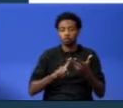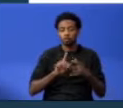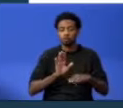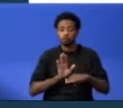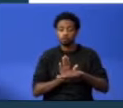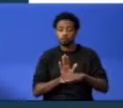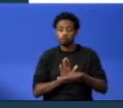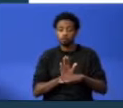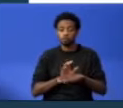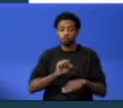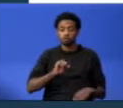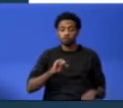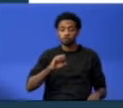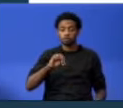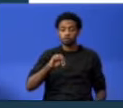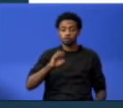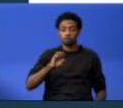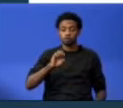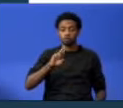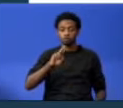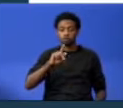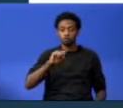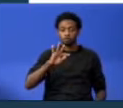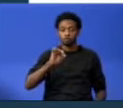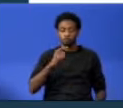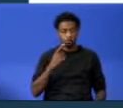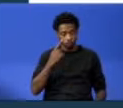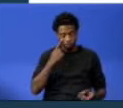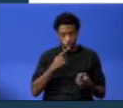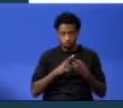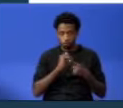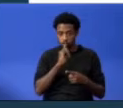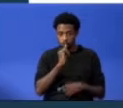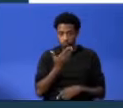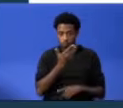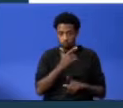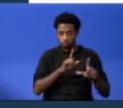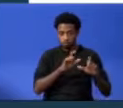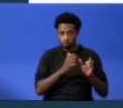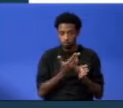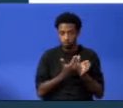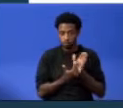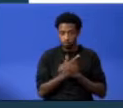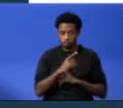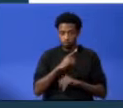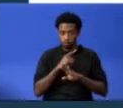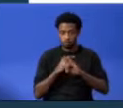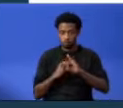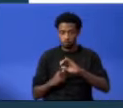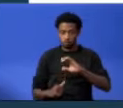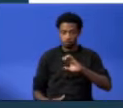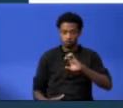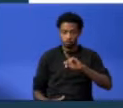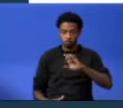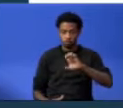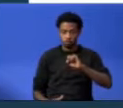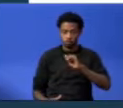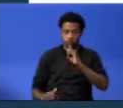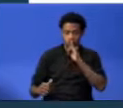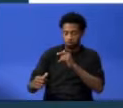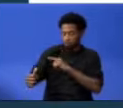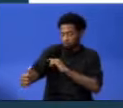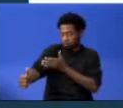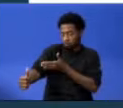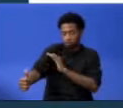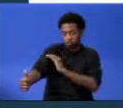auxiliar. Então, no exemplo aqui, a gente tem o bíceps braquial, que ele vai fazer o auxílio durante o movimento de flexão de cotovelo. E por